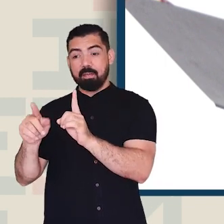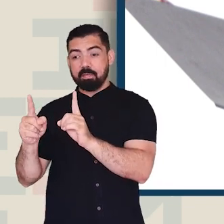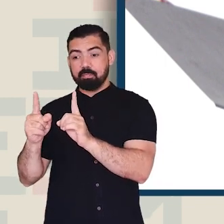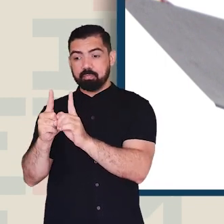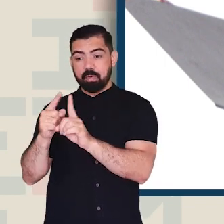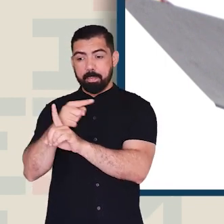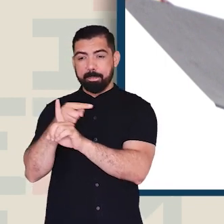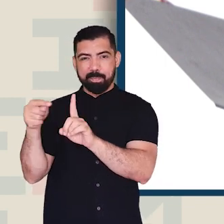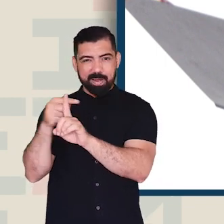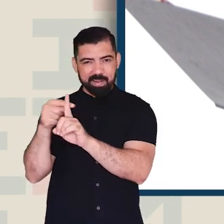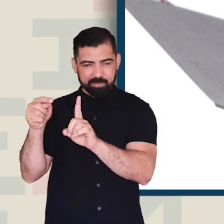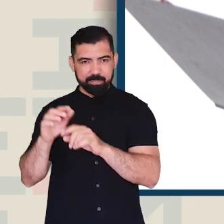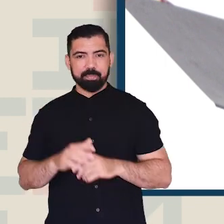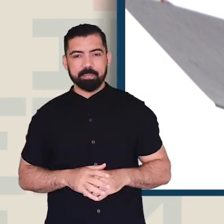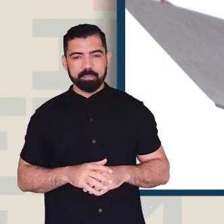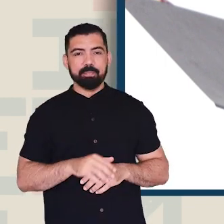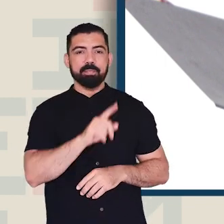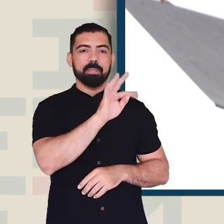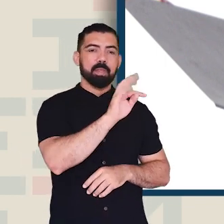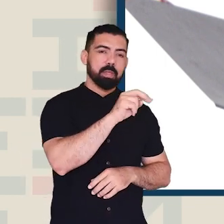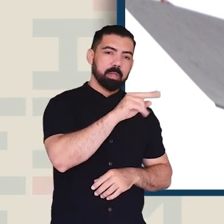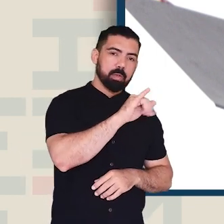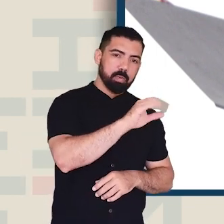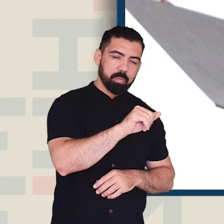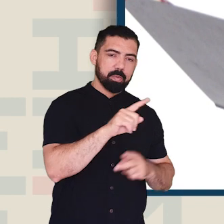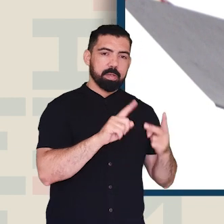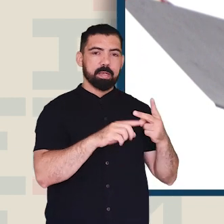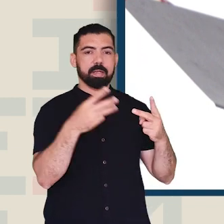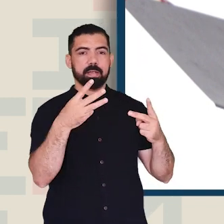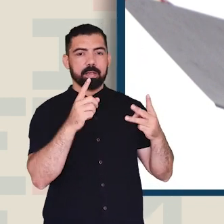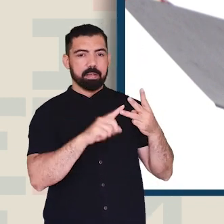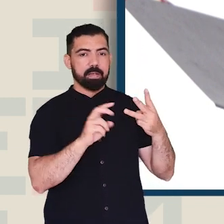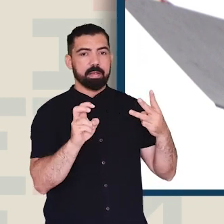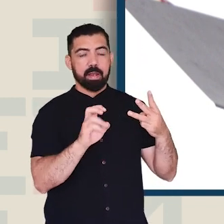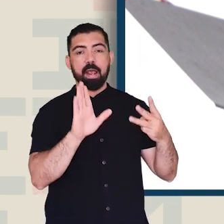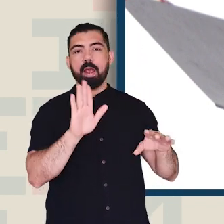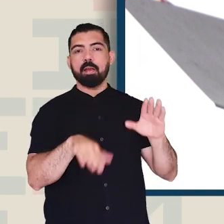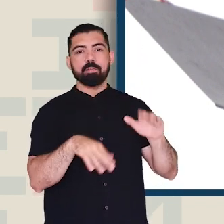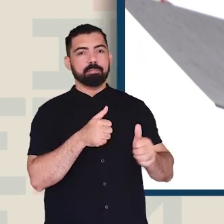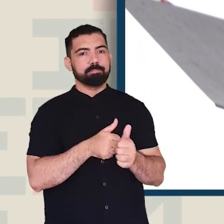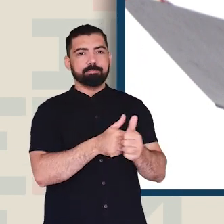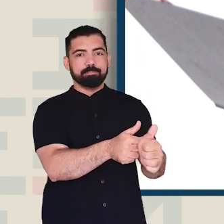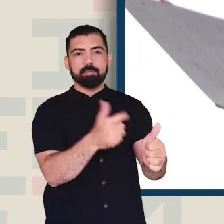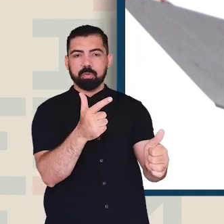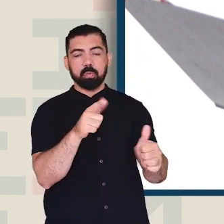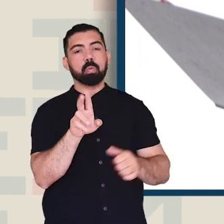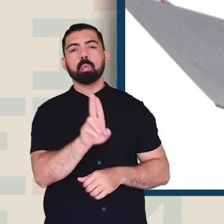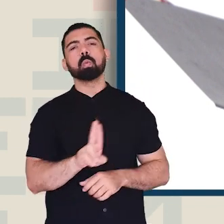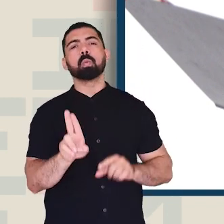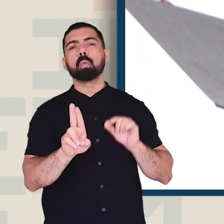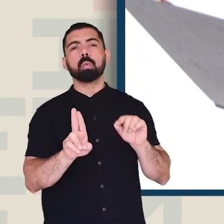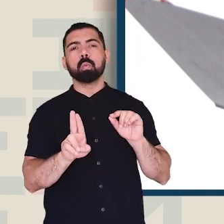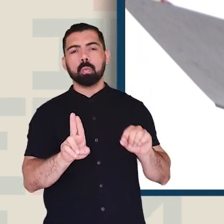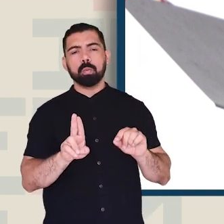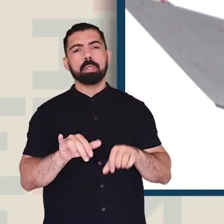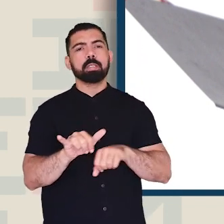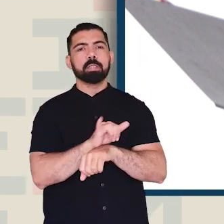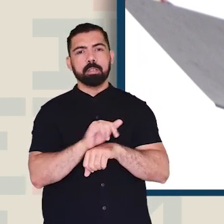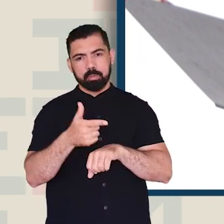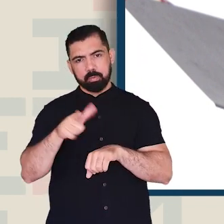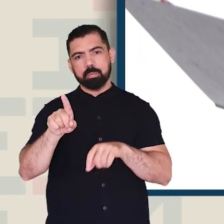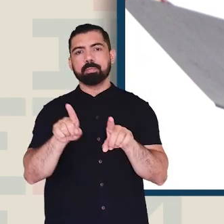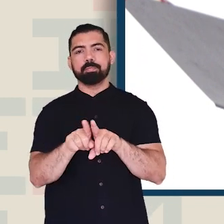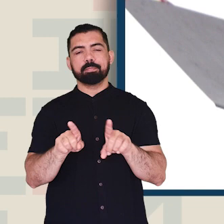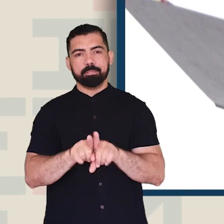Né? Ou seja, tônica, a terça e a quinta. Ele não está seguindo. Então, para isso, a gente vai usar em várias cordas,